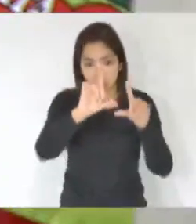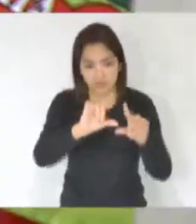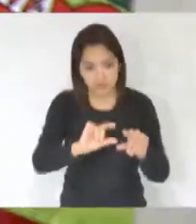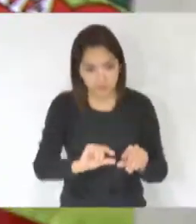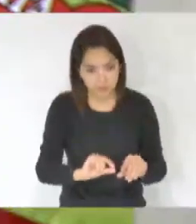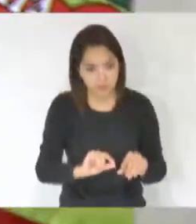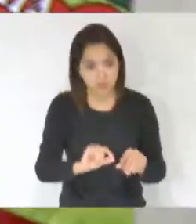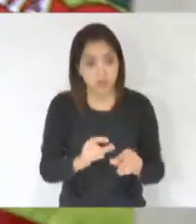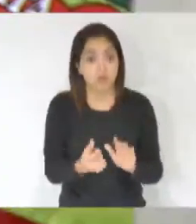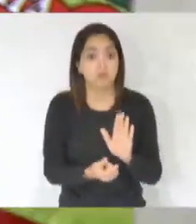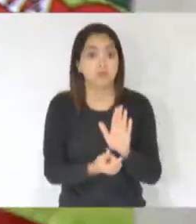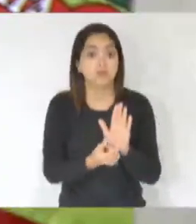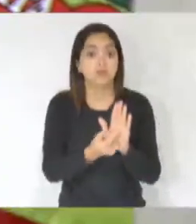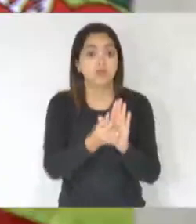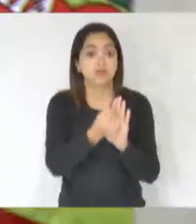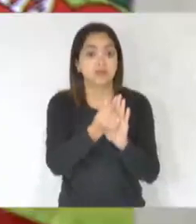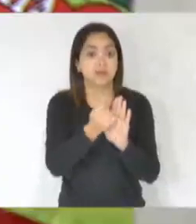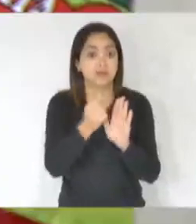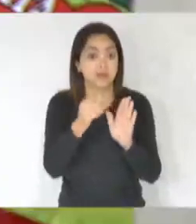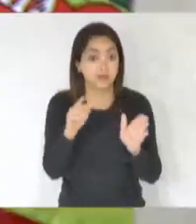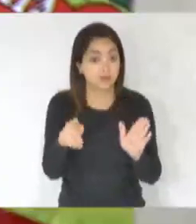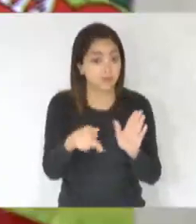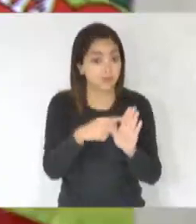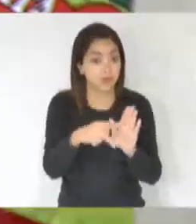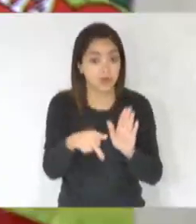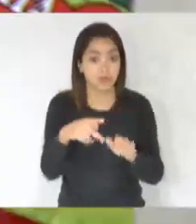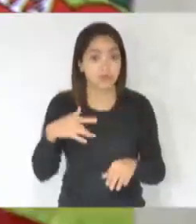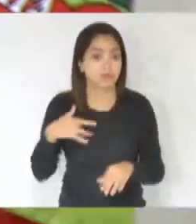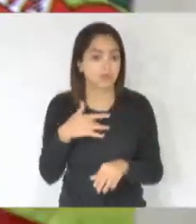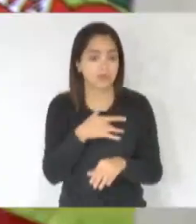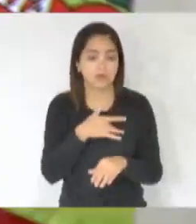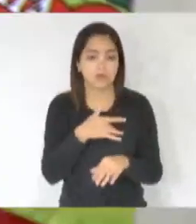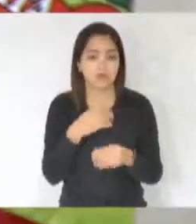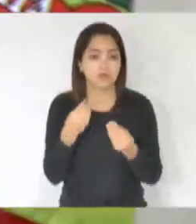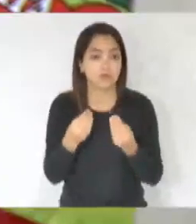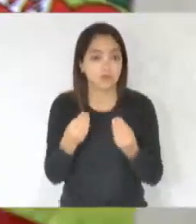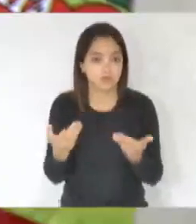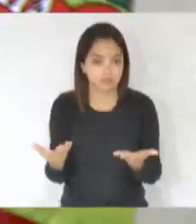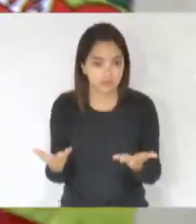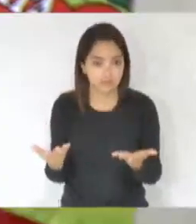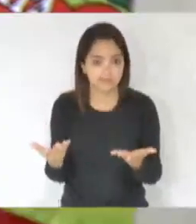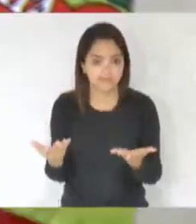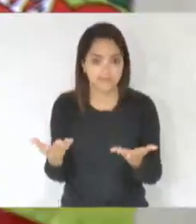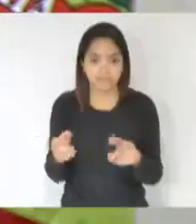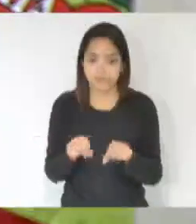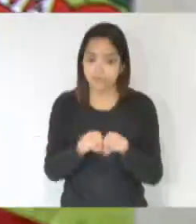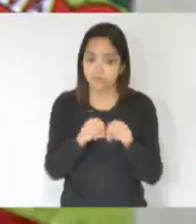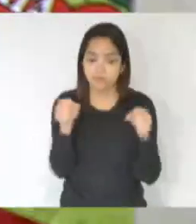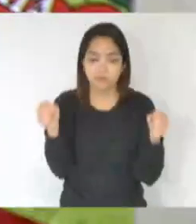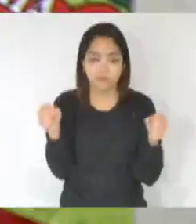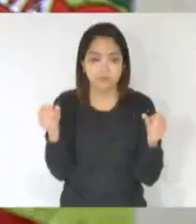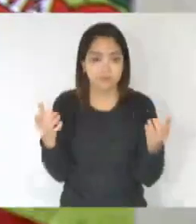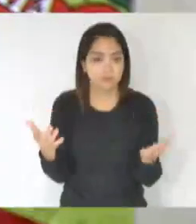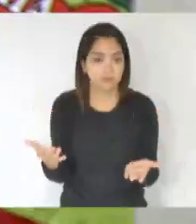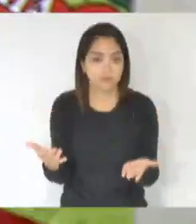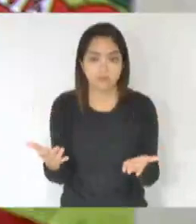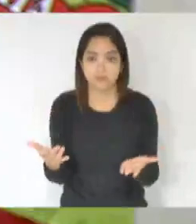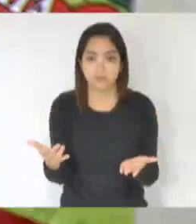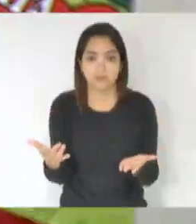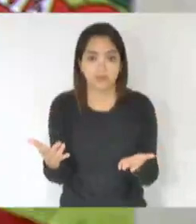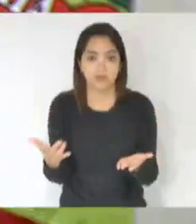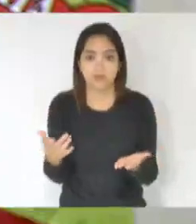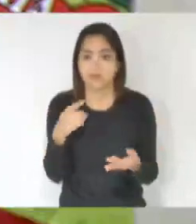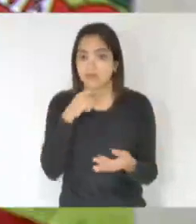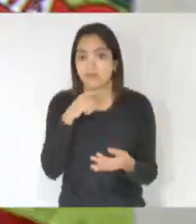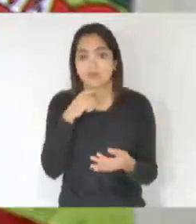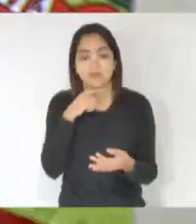da saúde. Não tem como, não tem como. Nós vamos colapsar. O Estado não vai ter robustez,